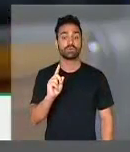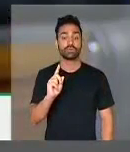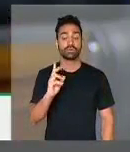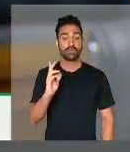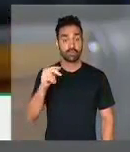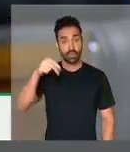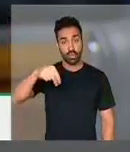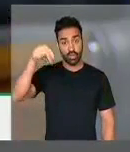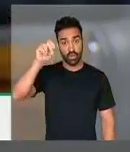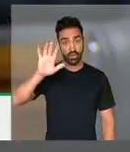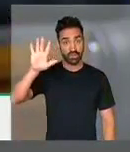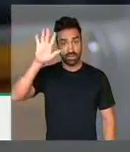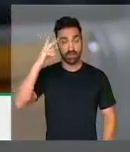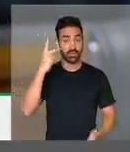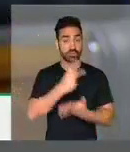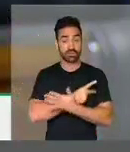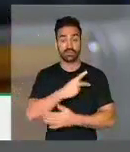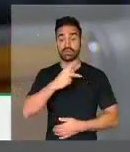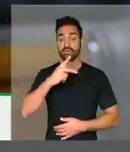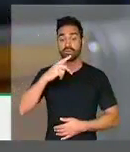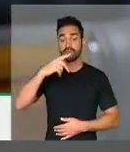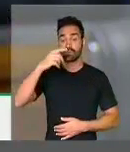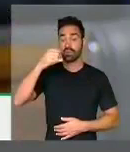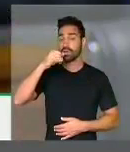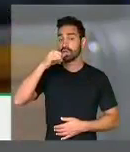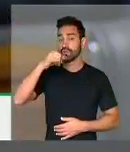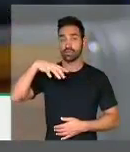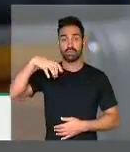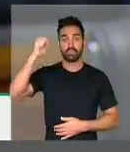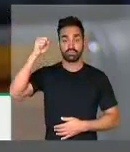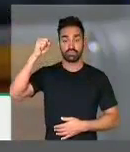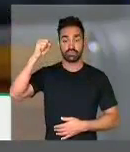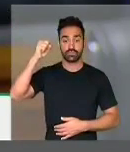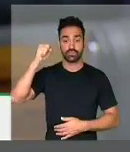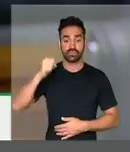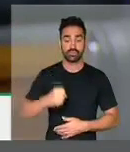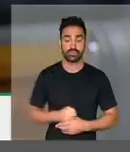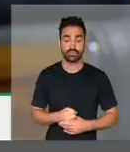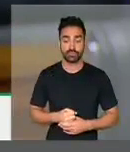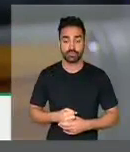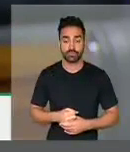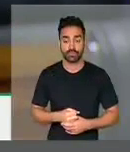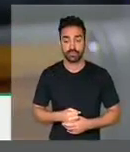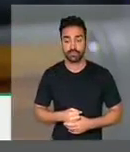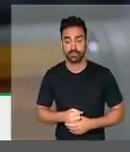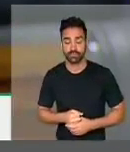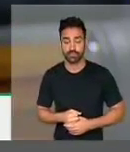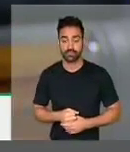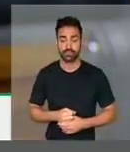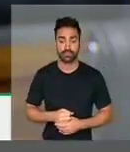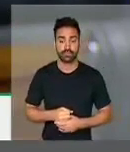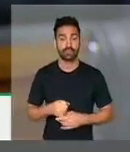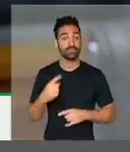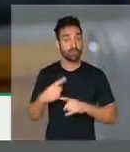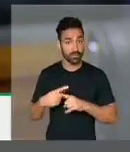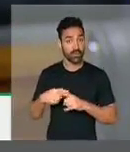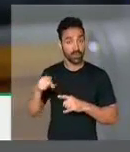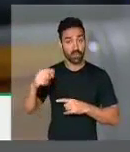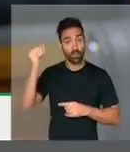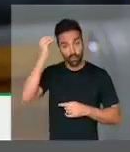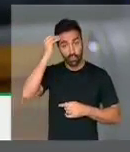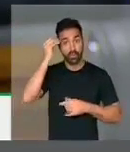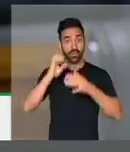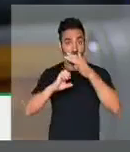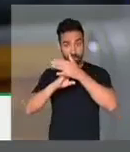no Nordeste brasileiro foi exatamente a partir da parte privatizada